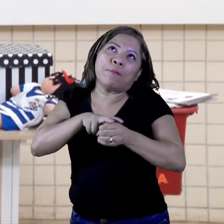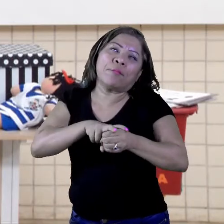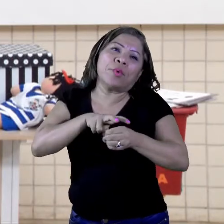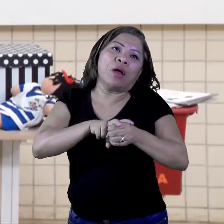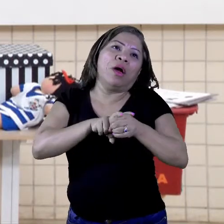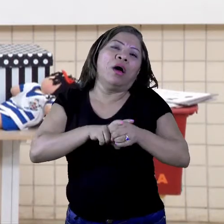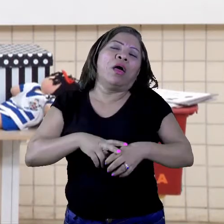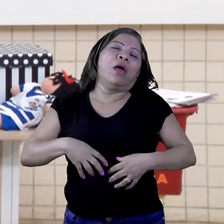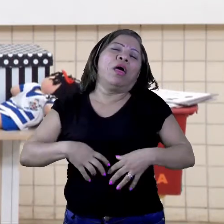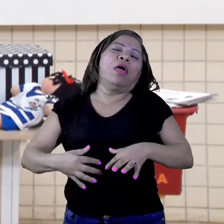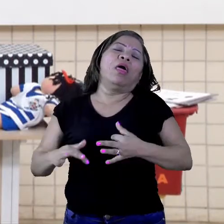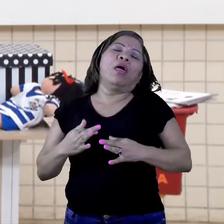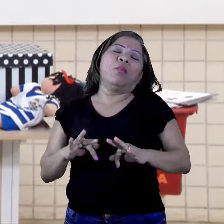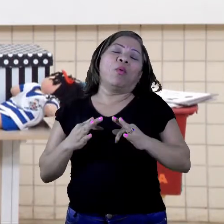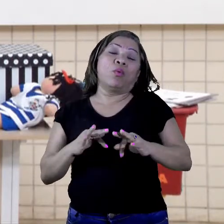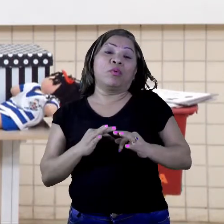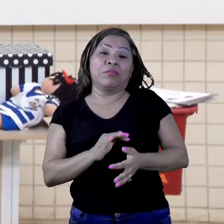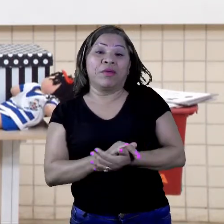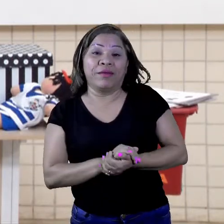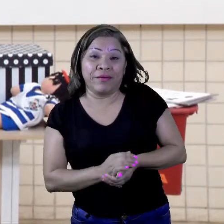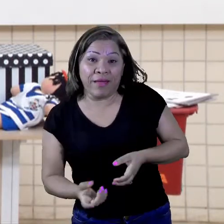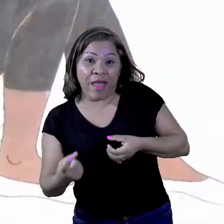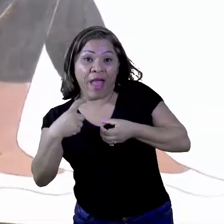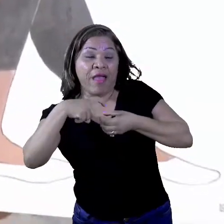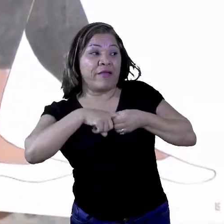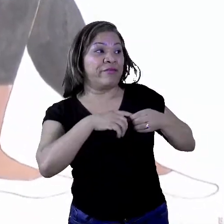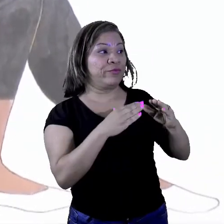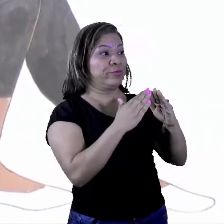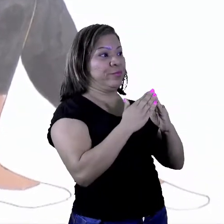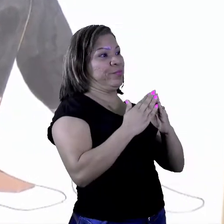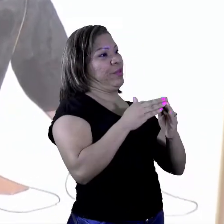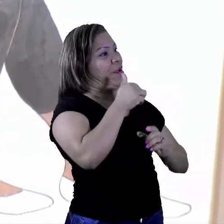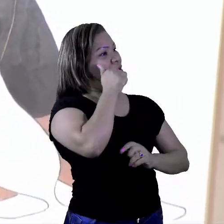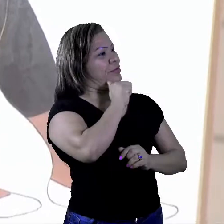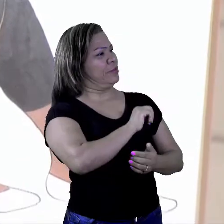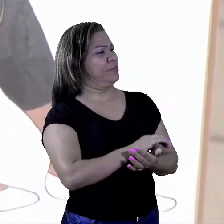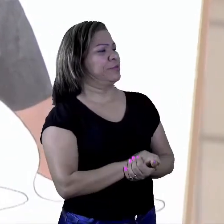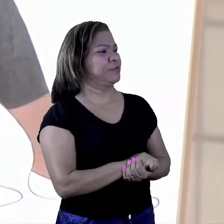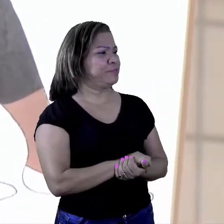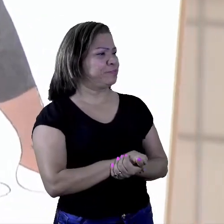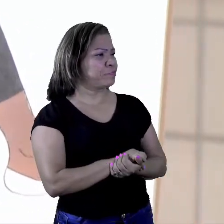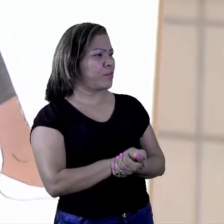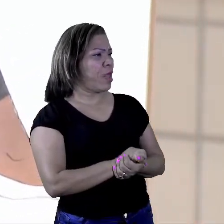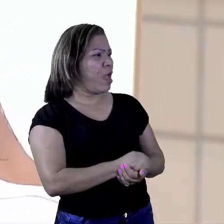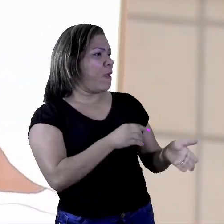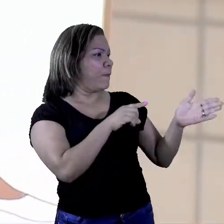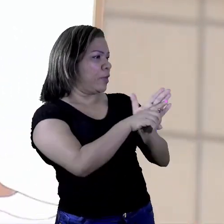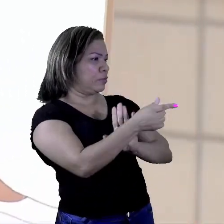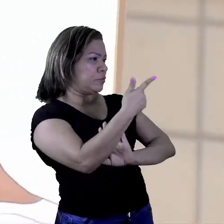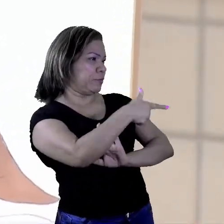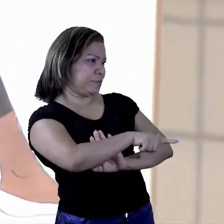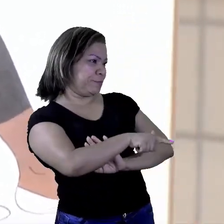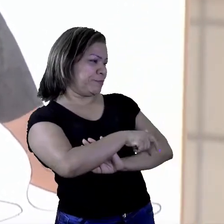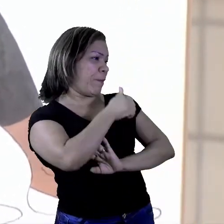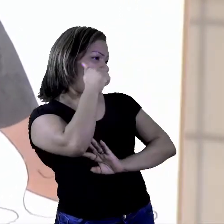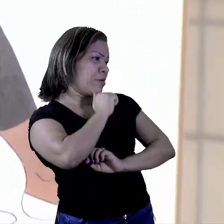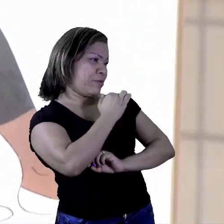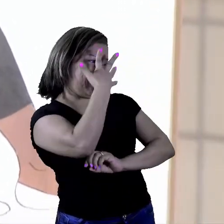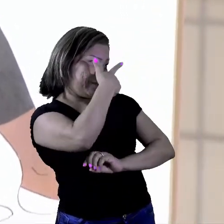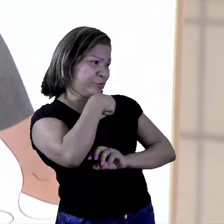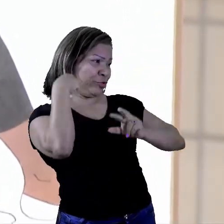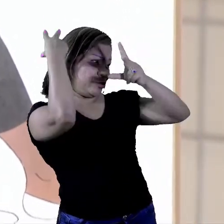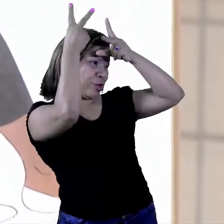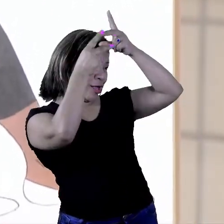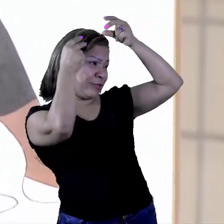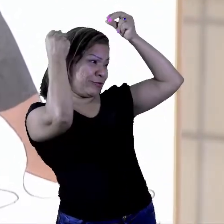casa da menina. Dessa vez encontrou ela com sua mãe e ele olha para ela e fala, menina bonita do laço de fita, o